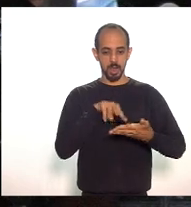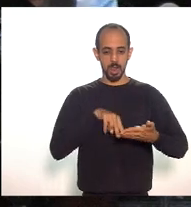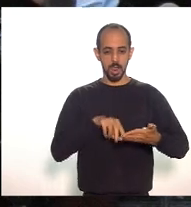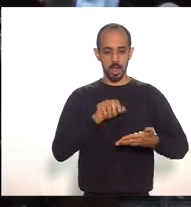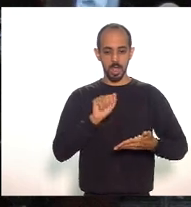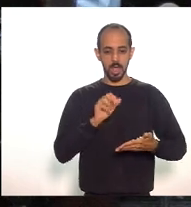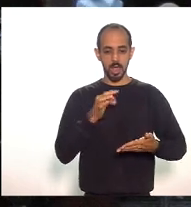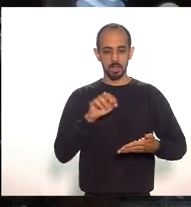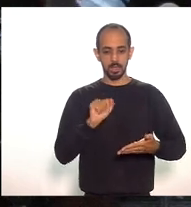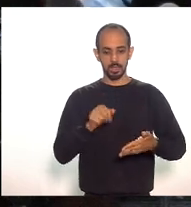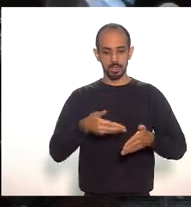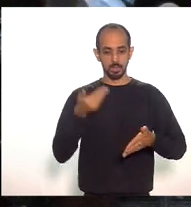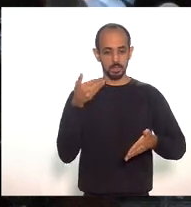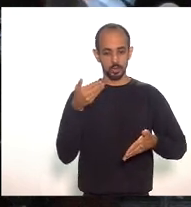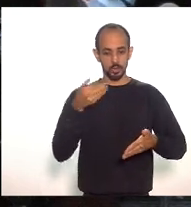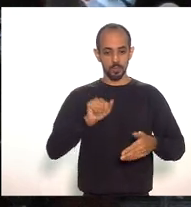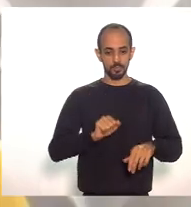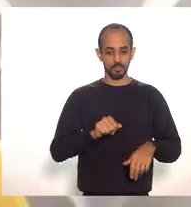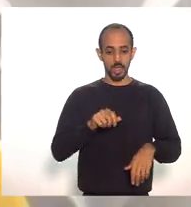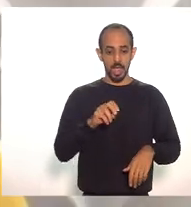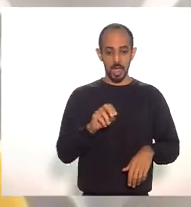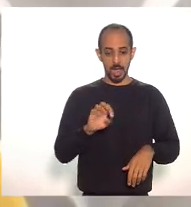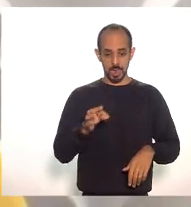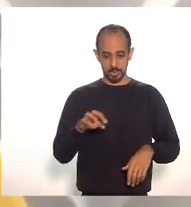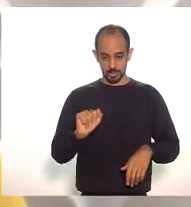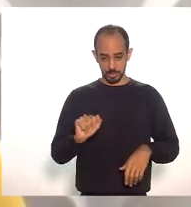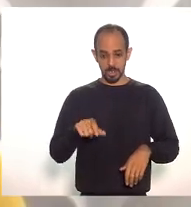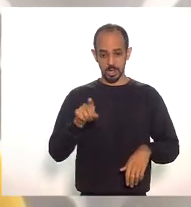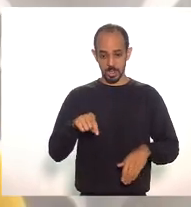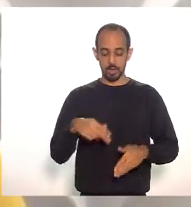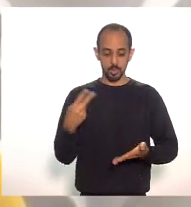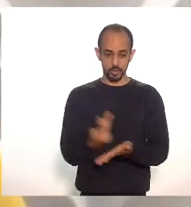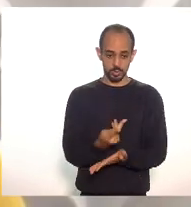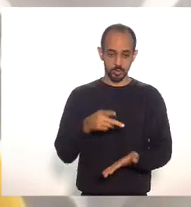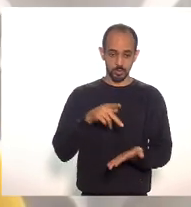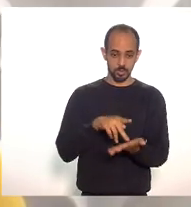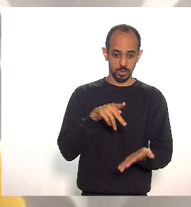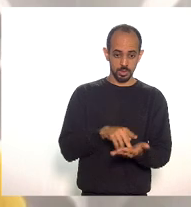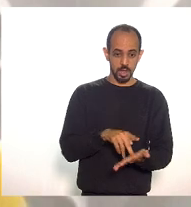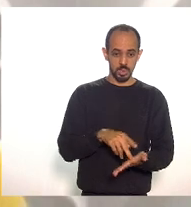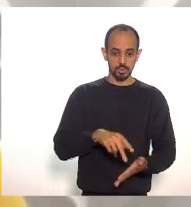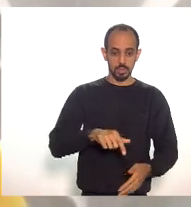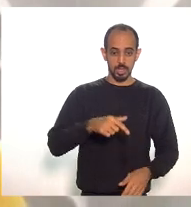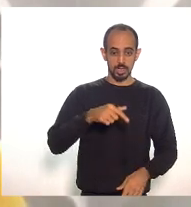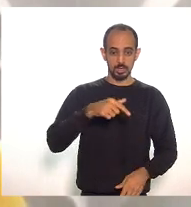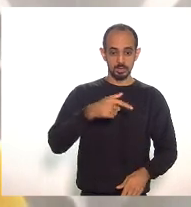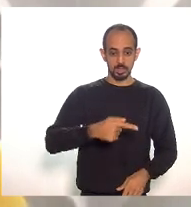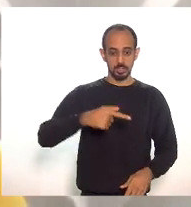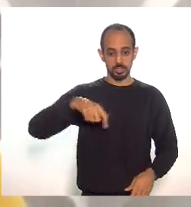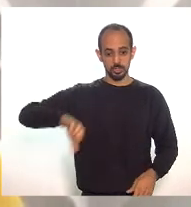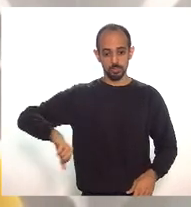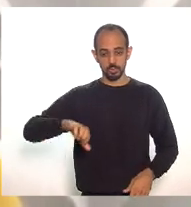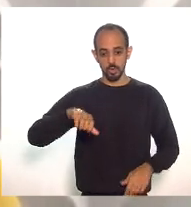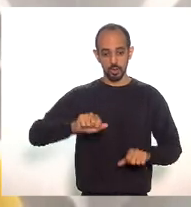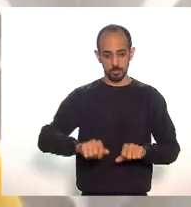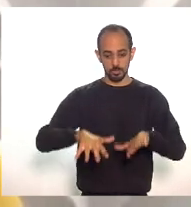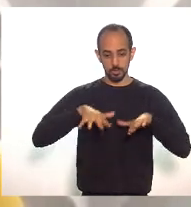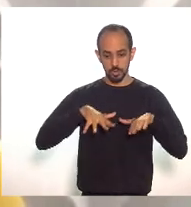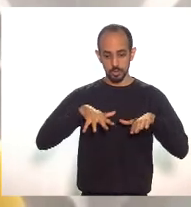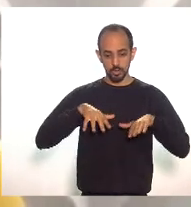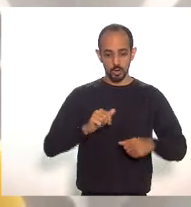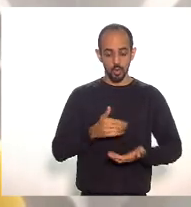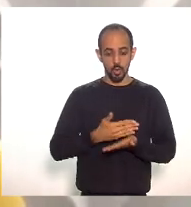anterior a ata reflete com exatidão o ocorrido na 69ª sessão extraordinária que